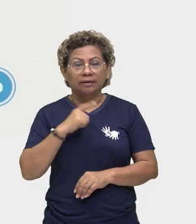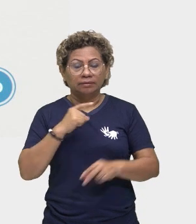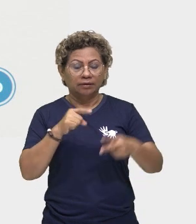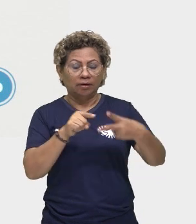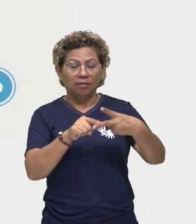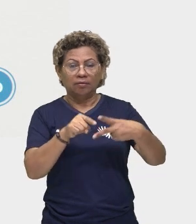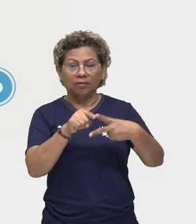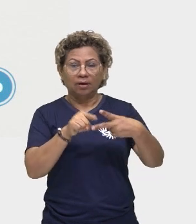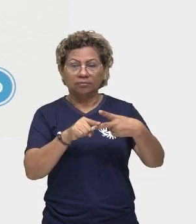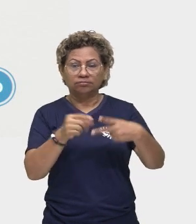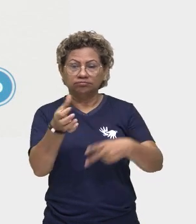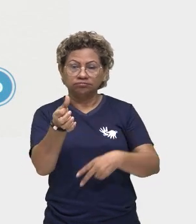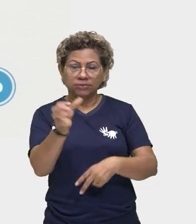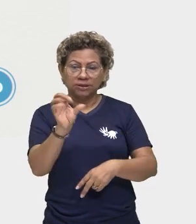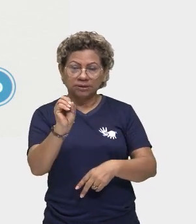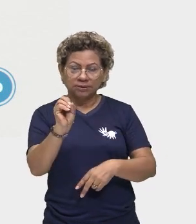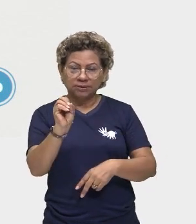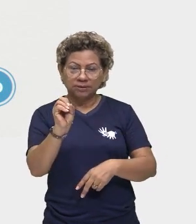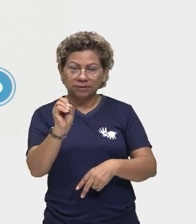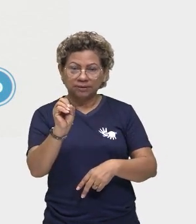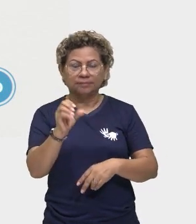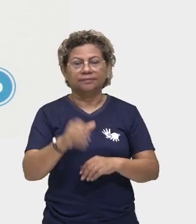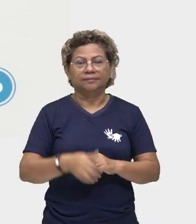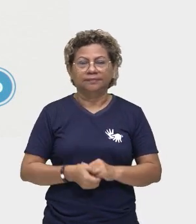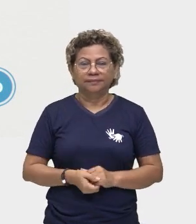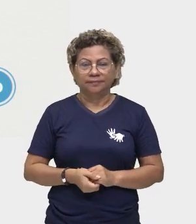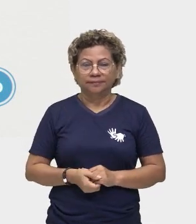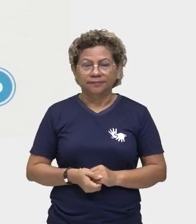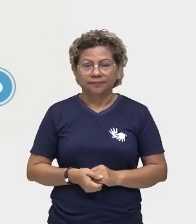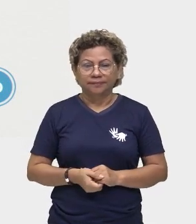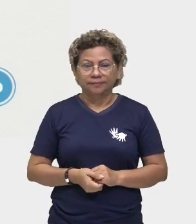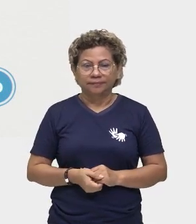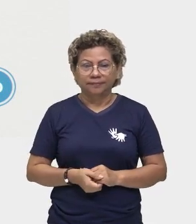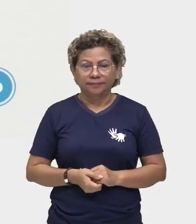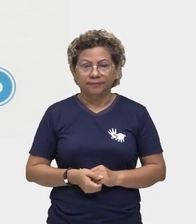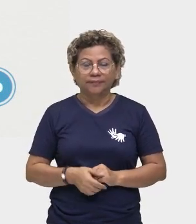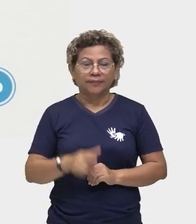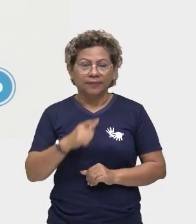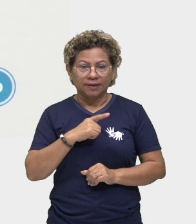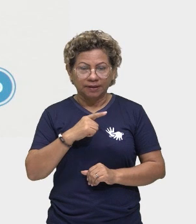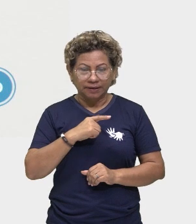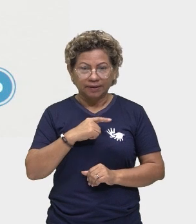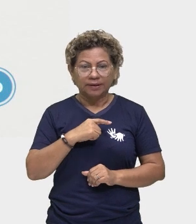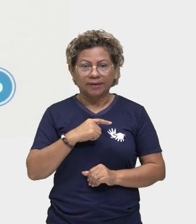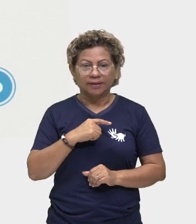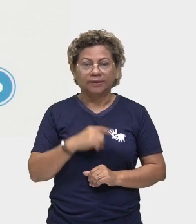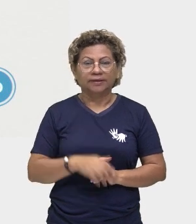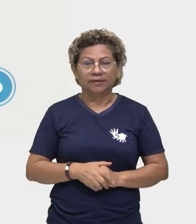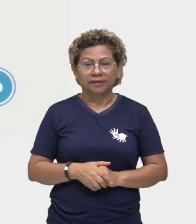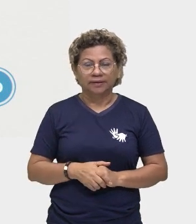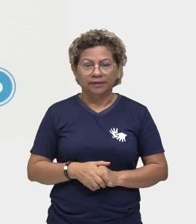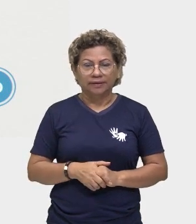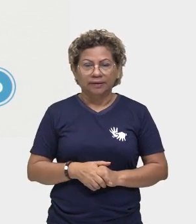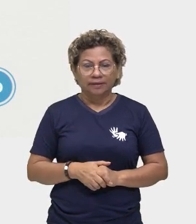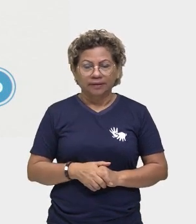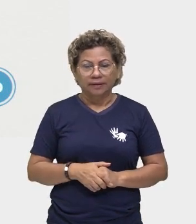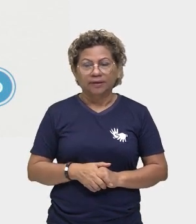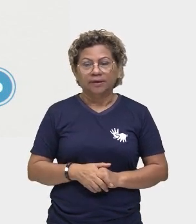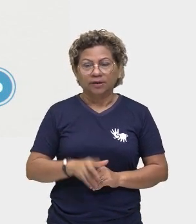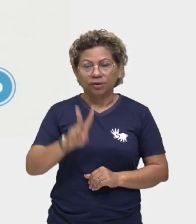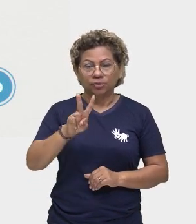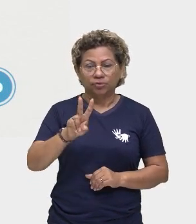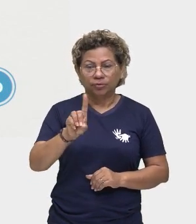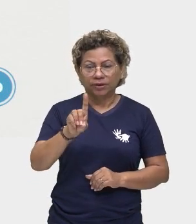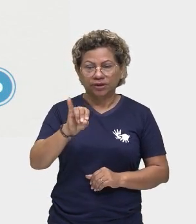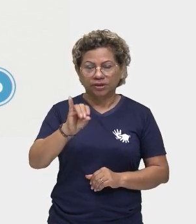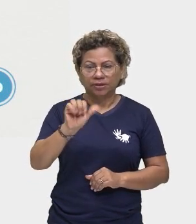4. Vai possuir quantas diagonais? 2, ó. Vai ter essa diagonal e essa diagonal. E